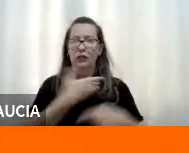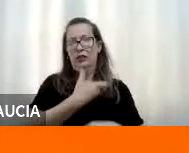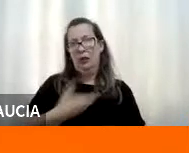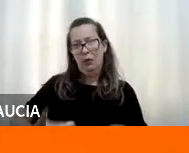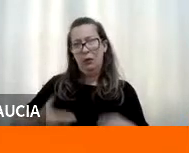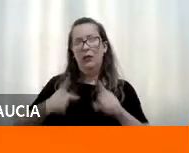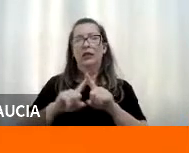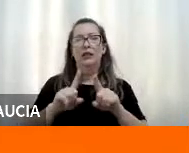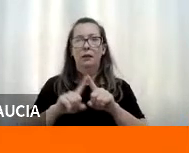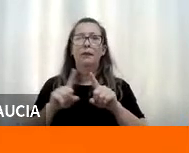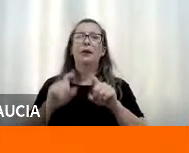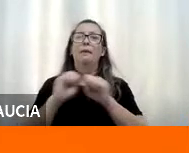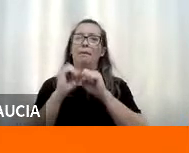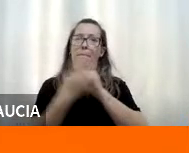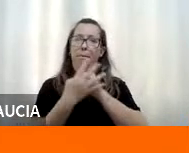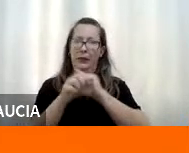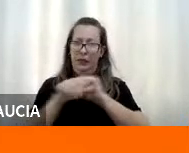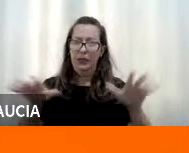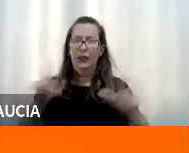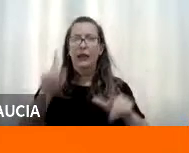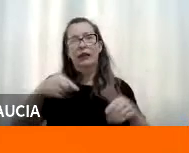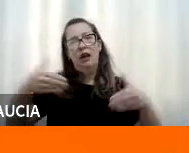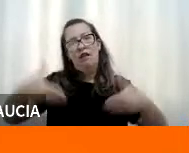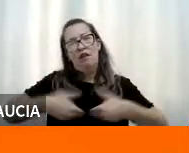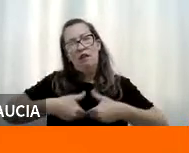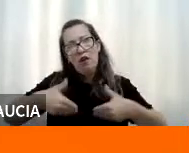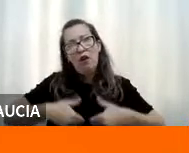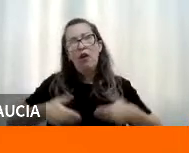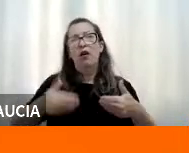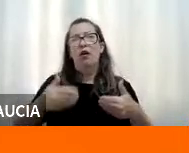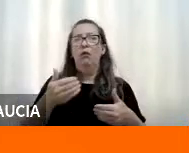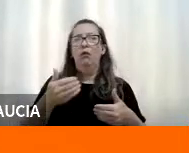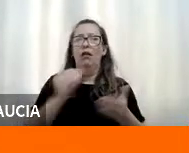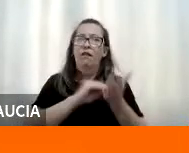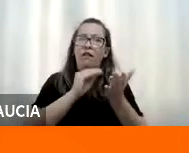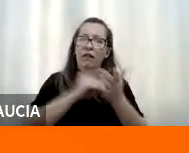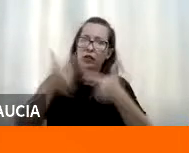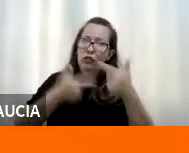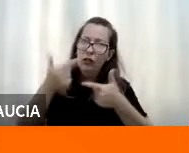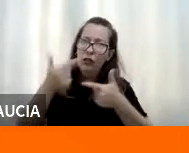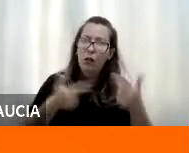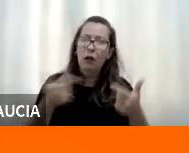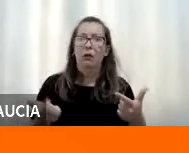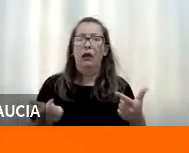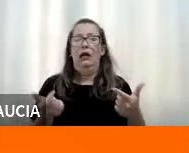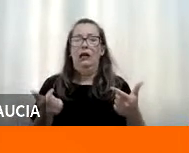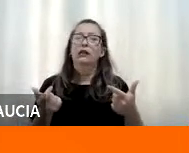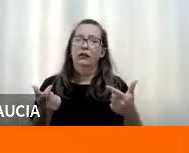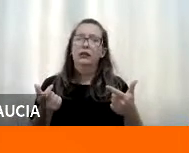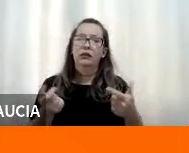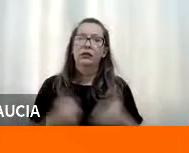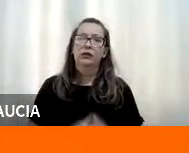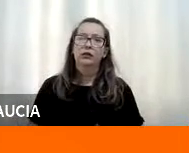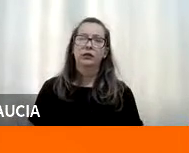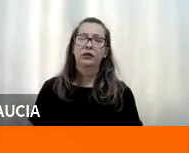da pandemia, que é a fome, o desemprego, a falta de empregos, mesmo que transitórios. Né?